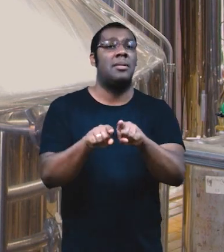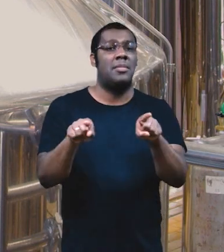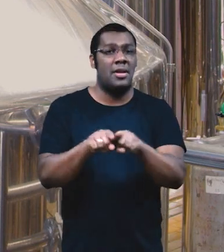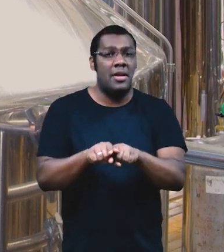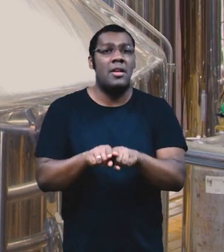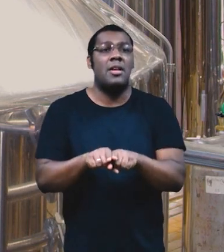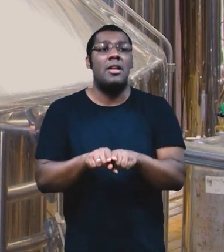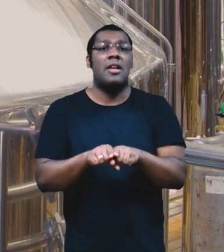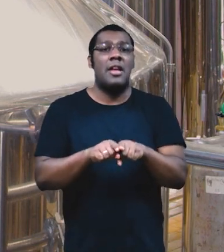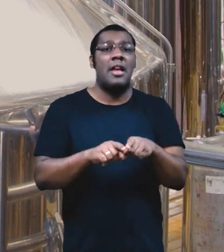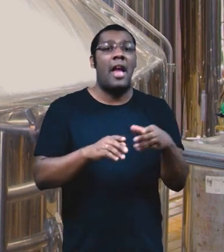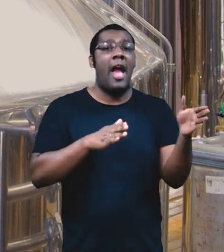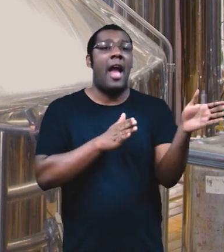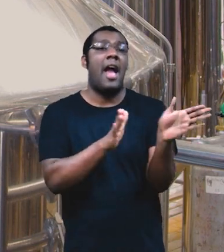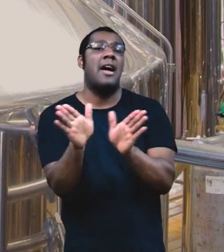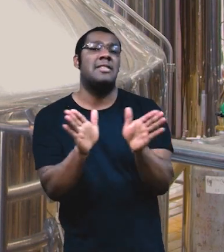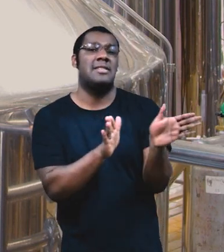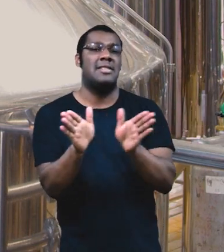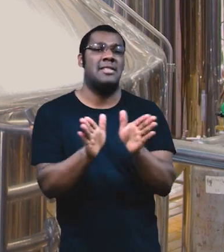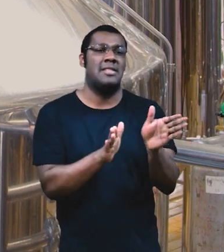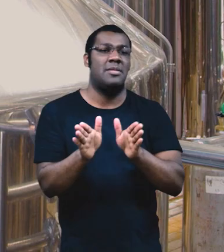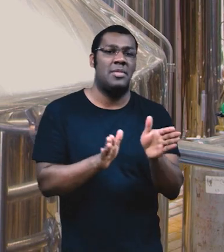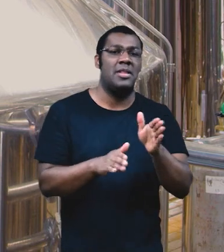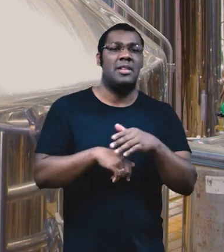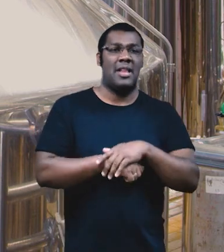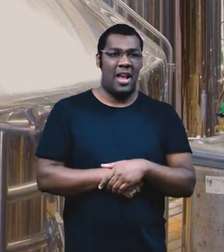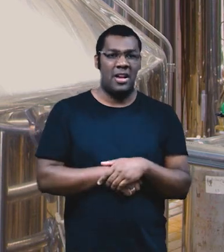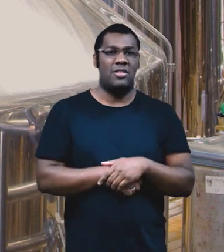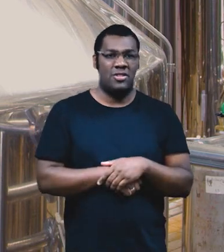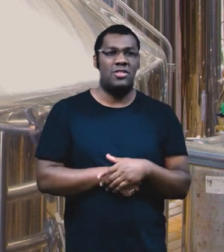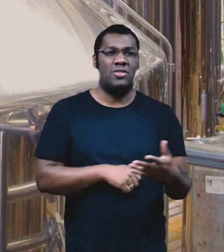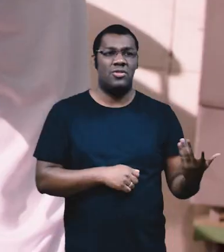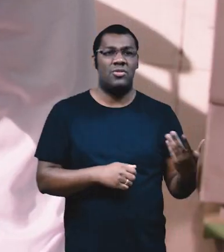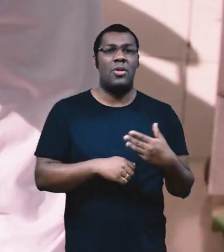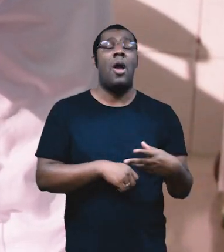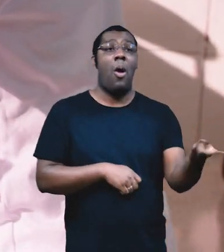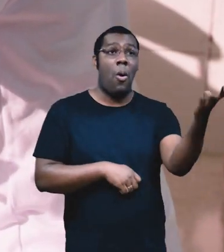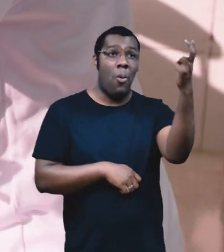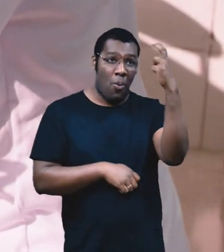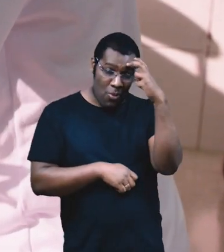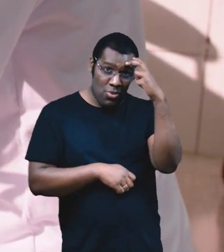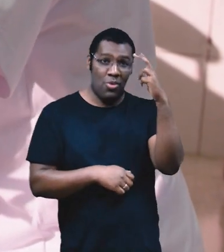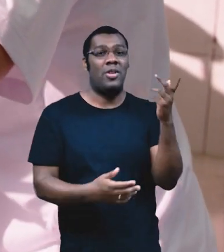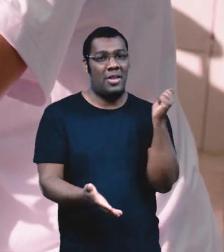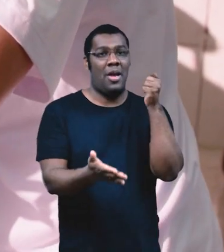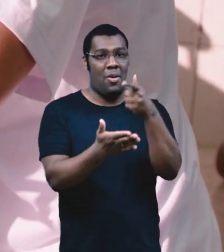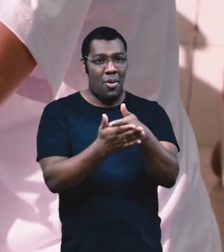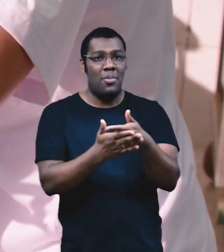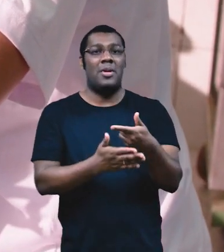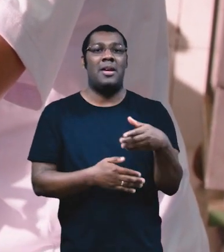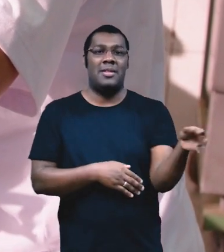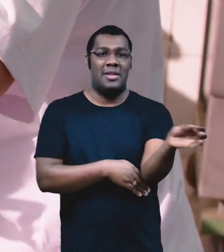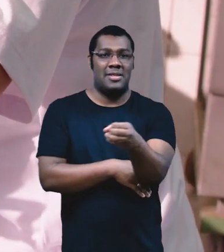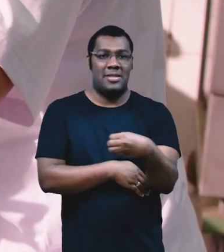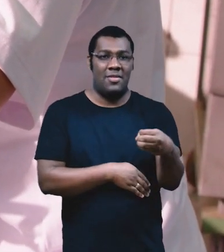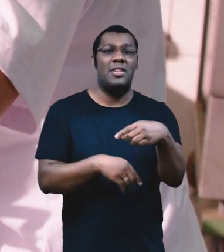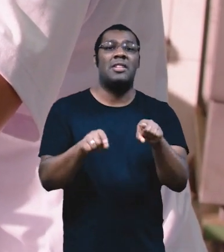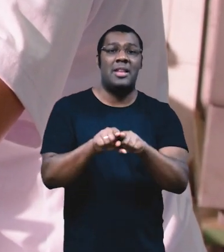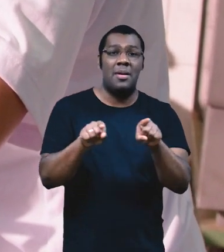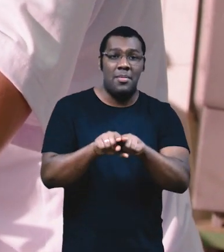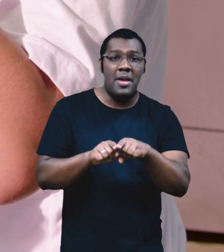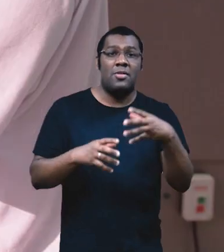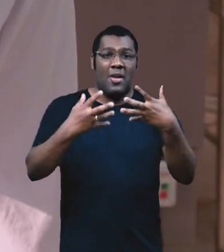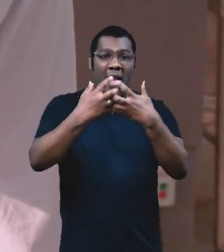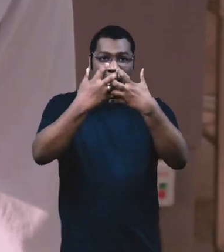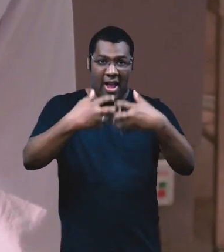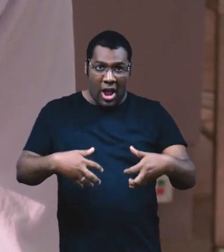ter acessibilidade dentro disso para criar uma cultura para consumo. A gente também tem o Gama com a parte de produção, então eles conseguem